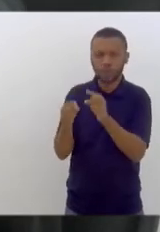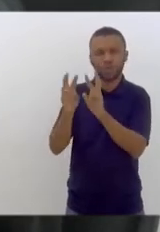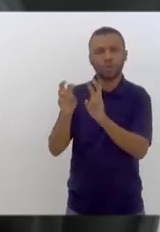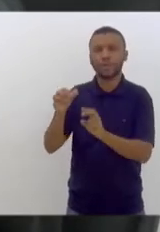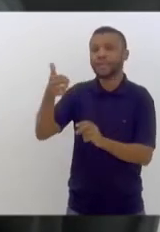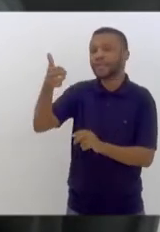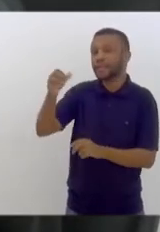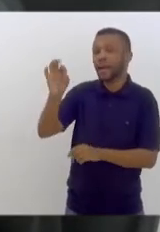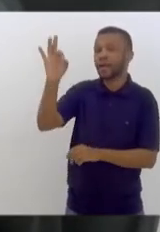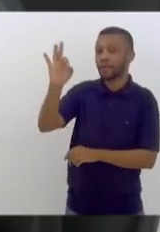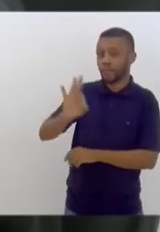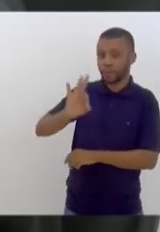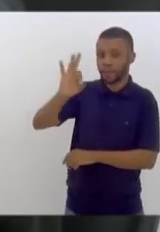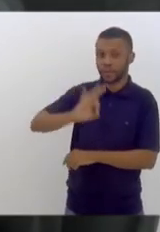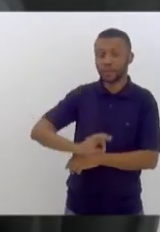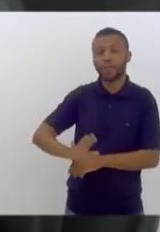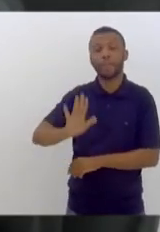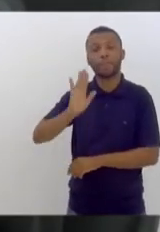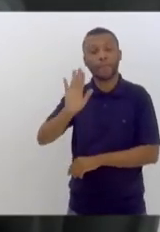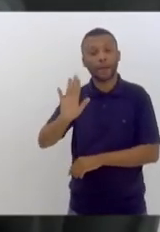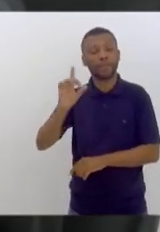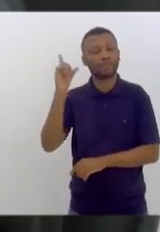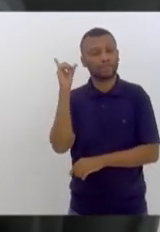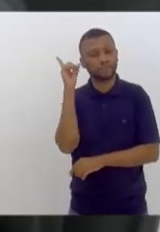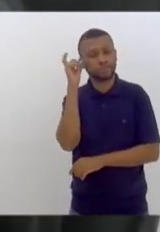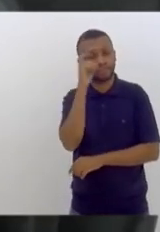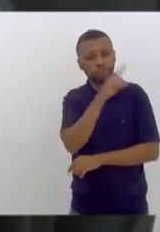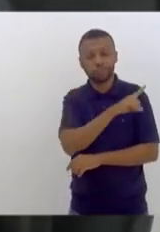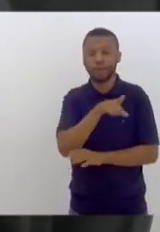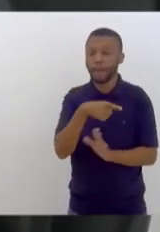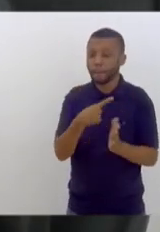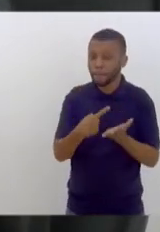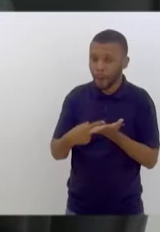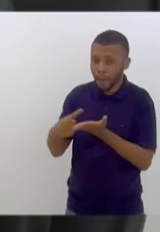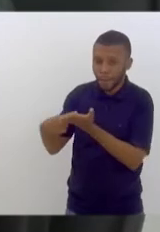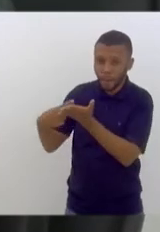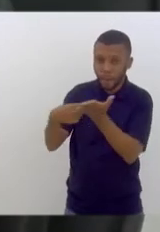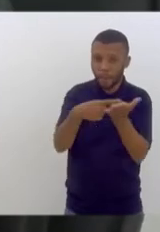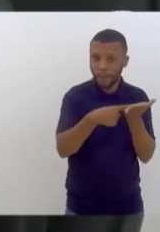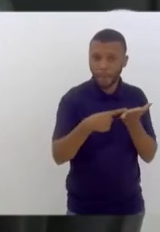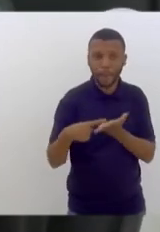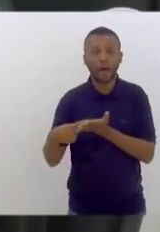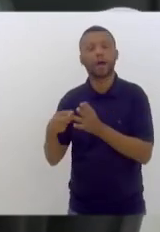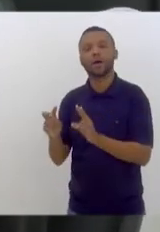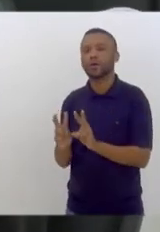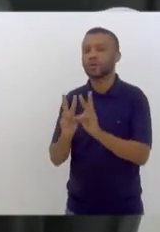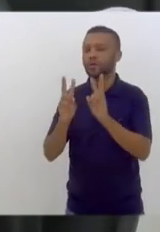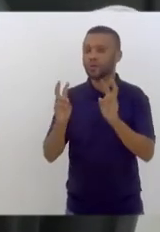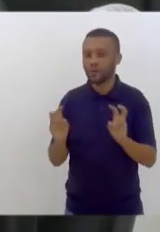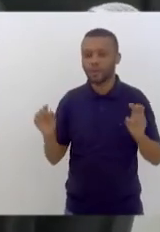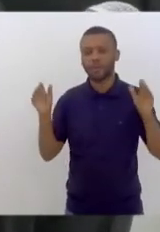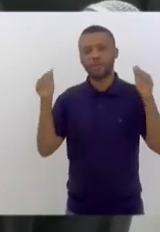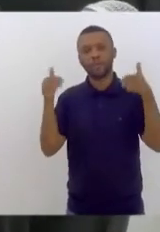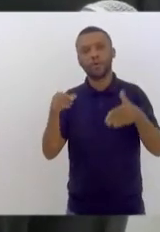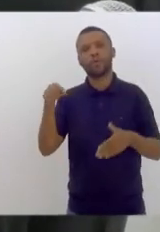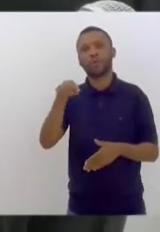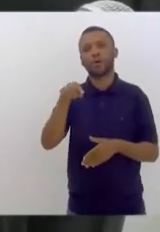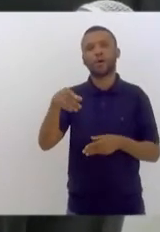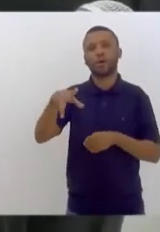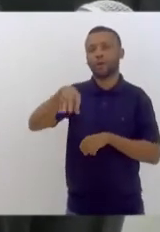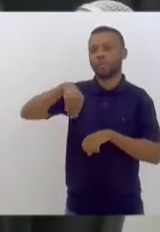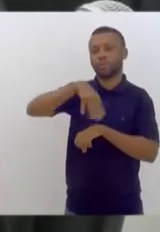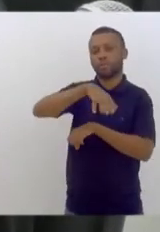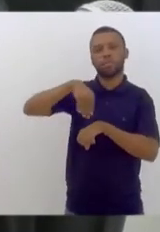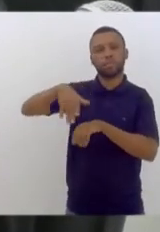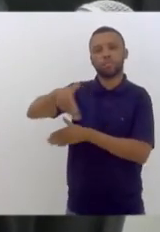mas que seria muito difícil construir consensos, né, em relação à forma de partilhar,